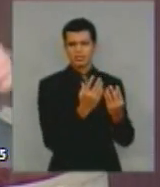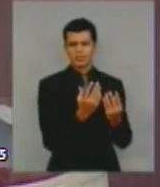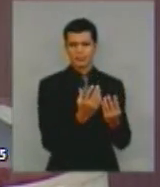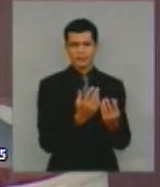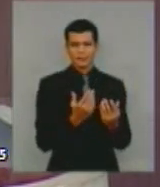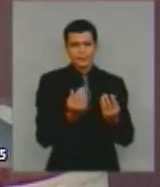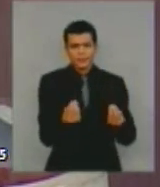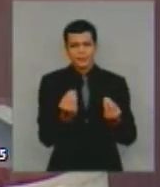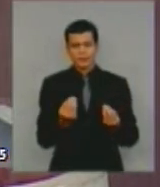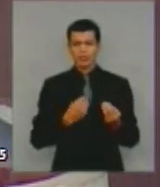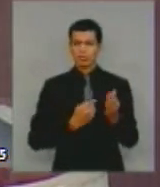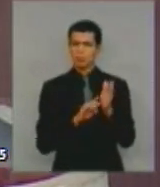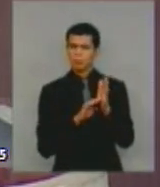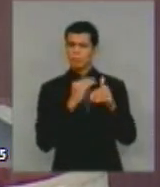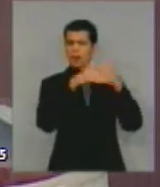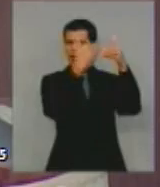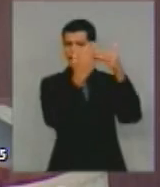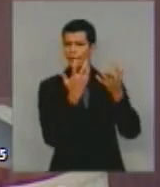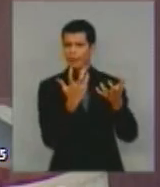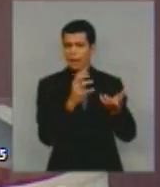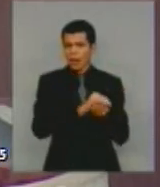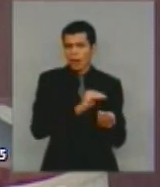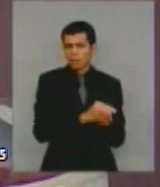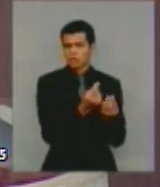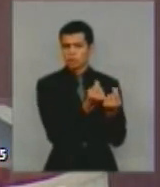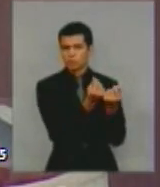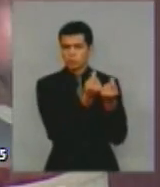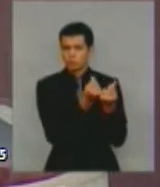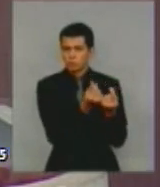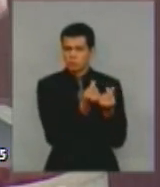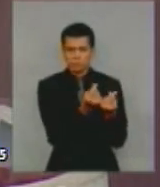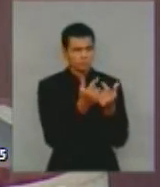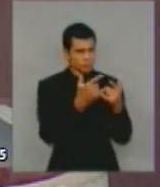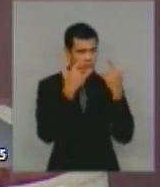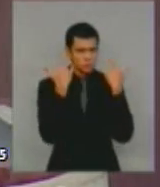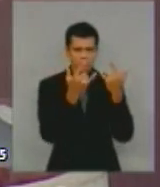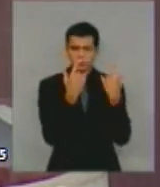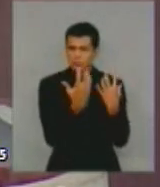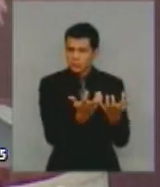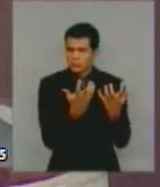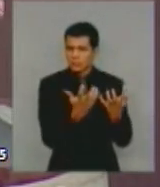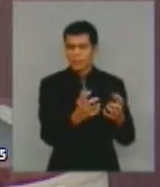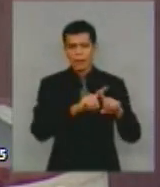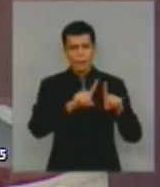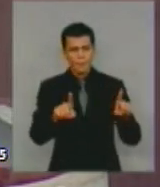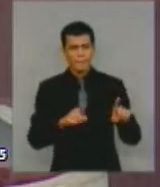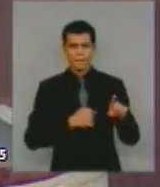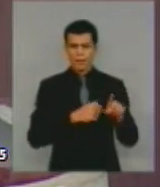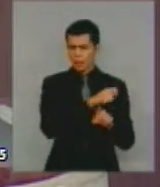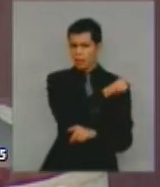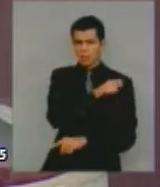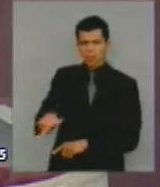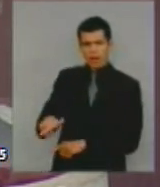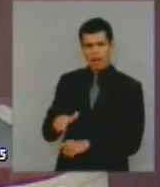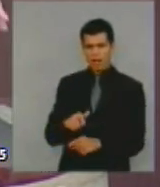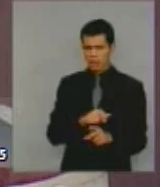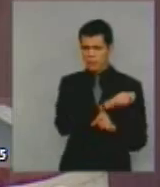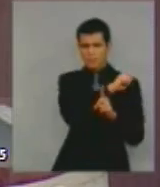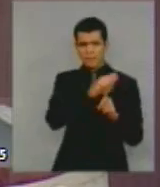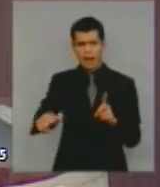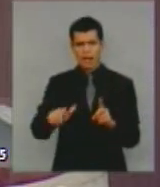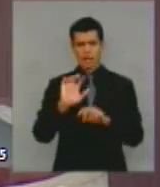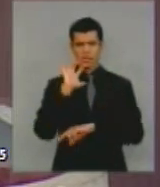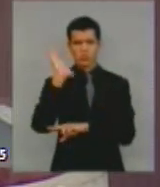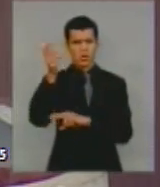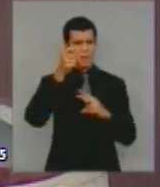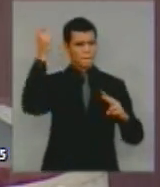nome do crescimento econômico, que não gera desenvolvimento, não se pode tudo, não se pode destruir a natureza, não se pode